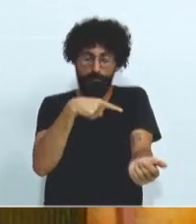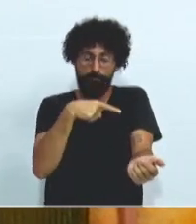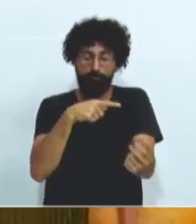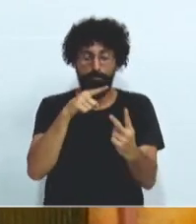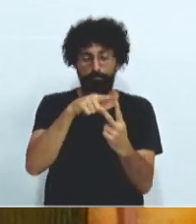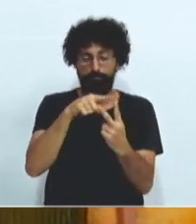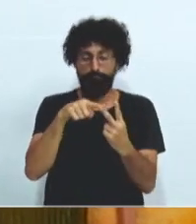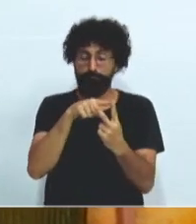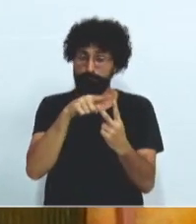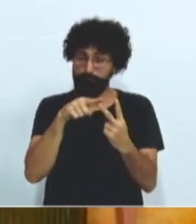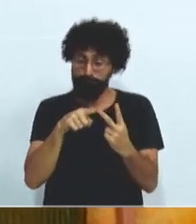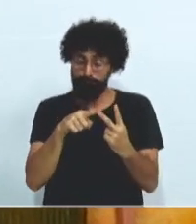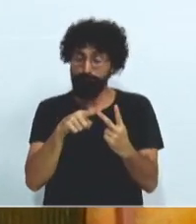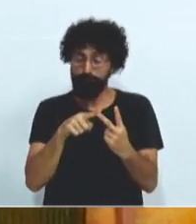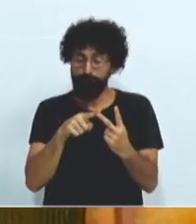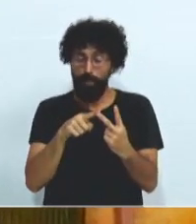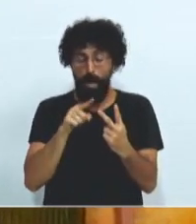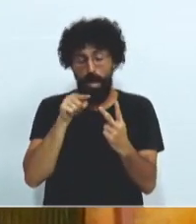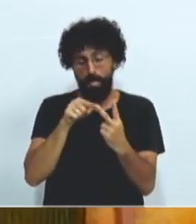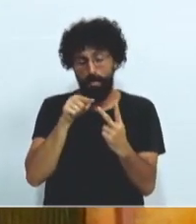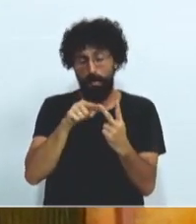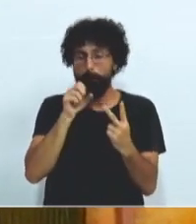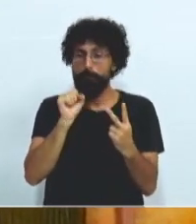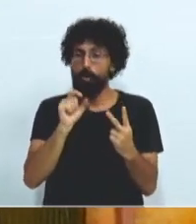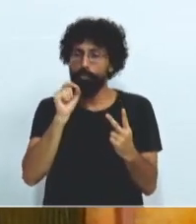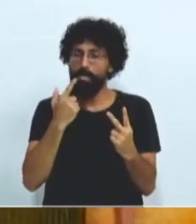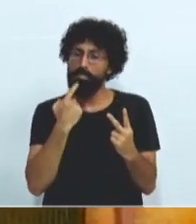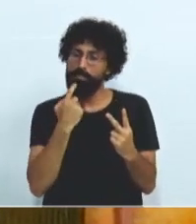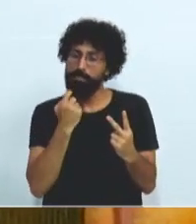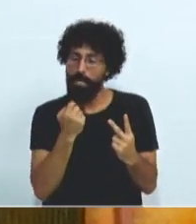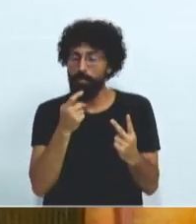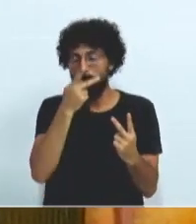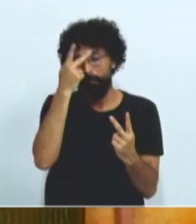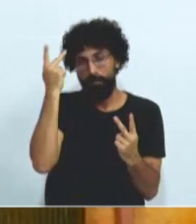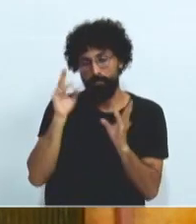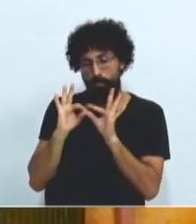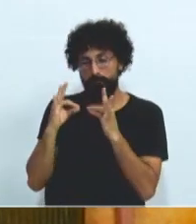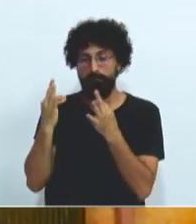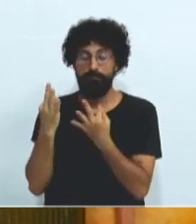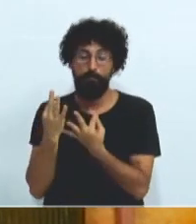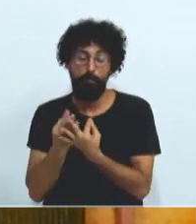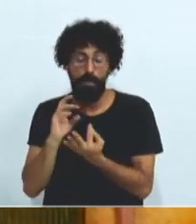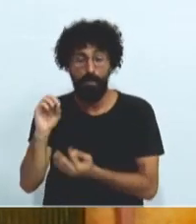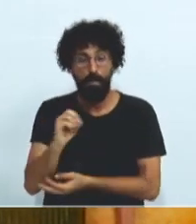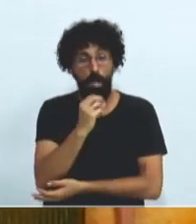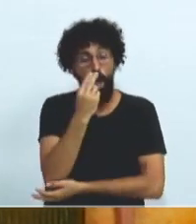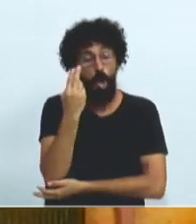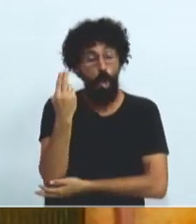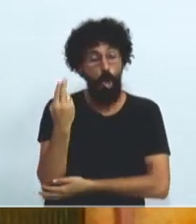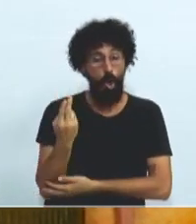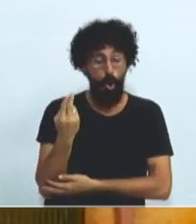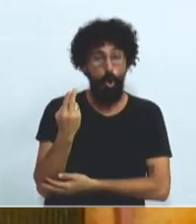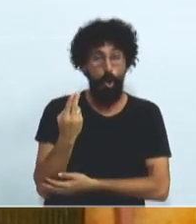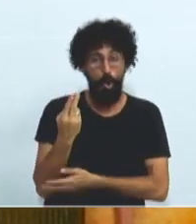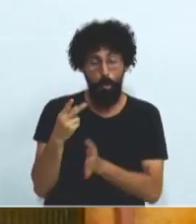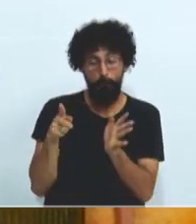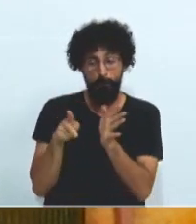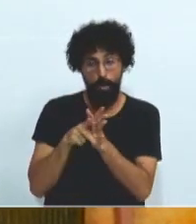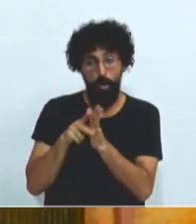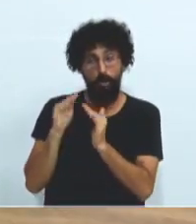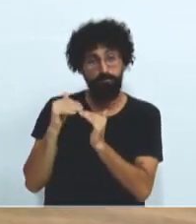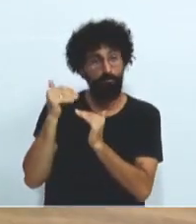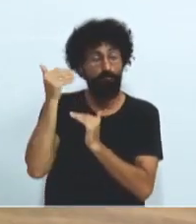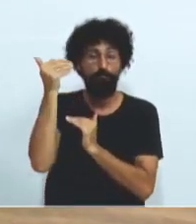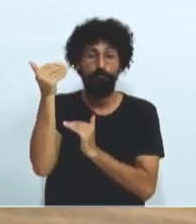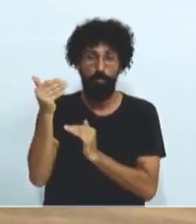ser tanto aparentado de irmãos ou não aparentado que... São os doadores, né, que a gente faz essa campanha principalmente para